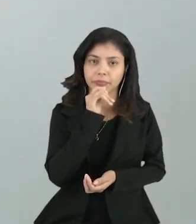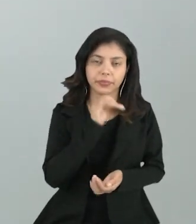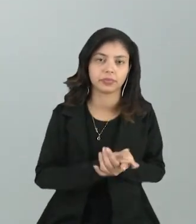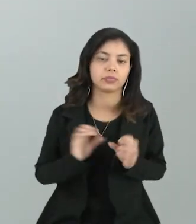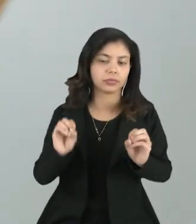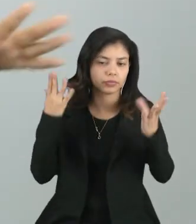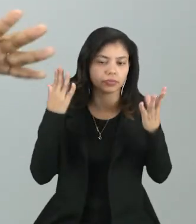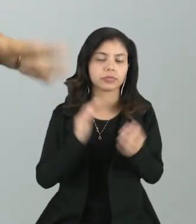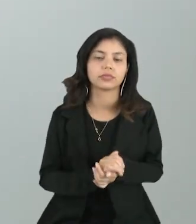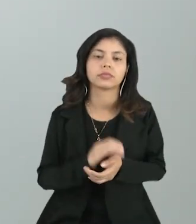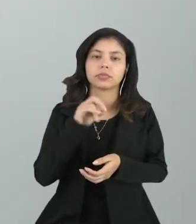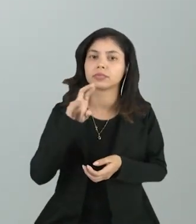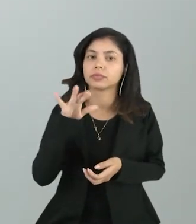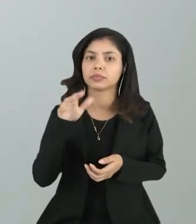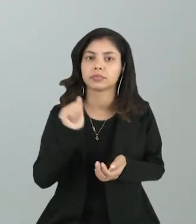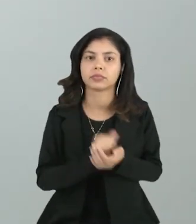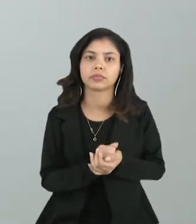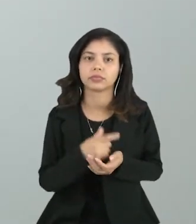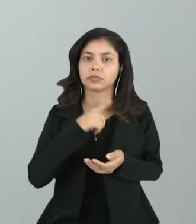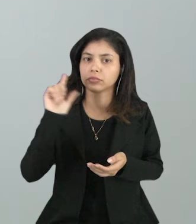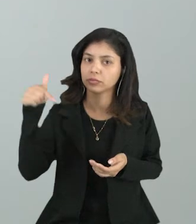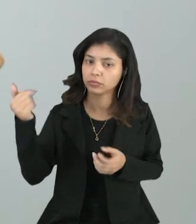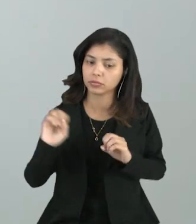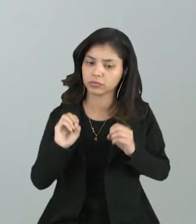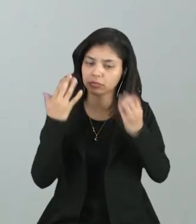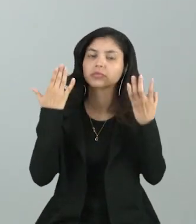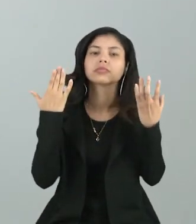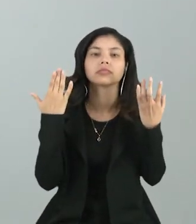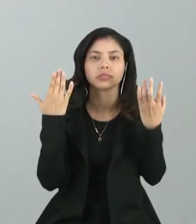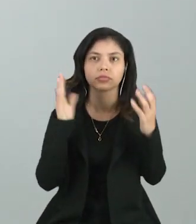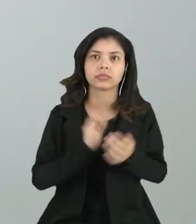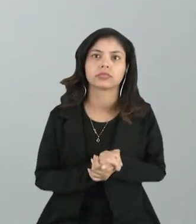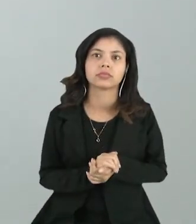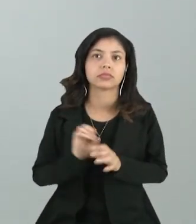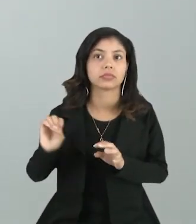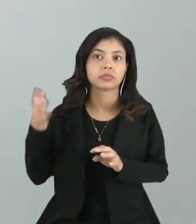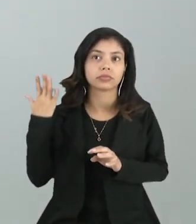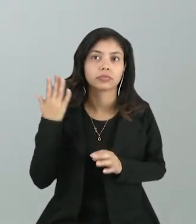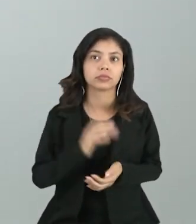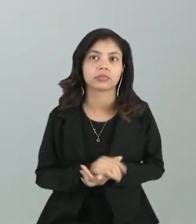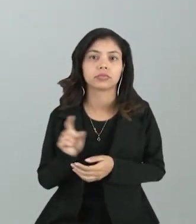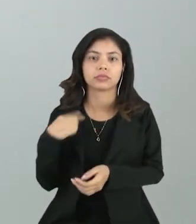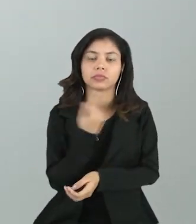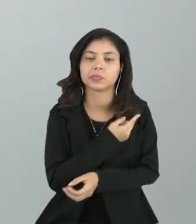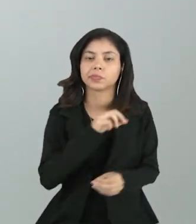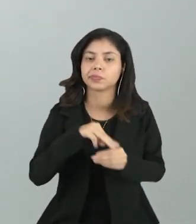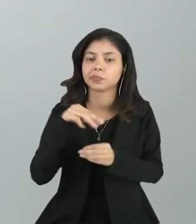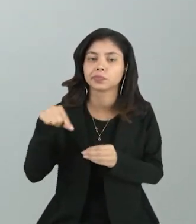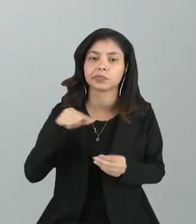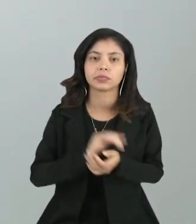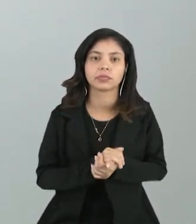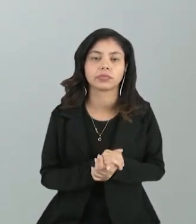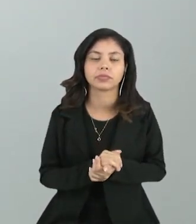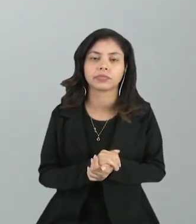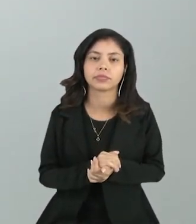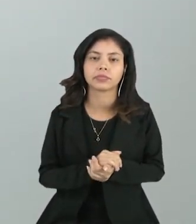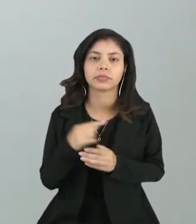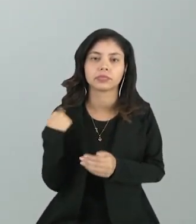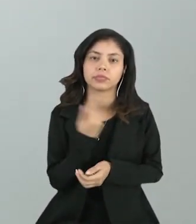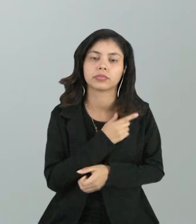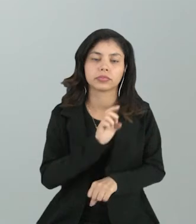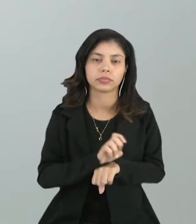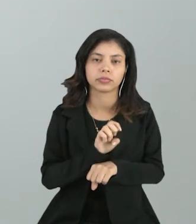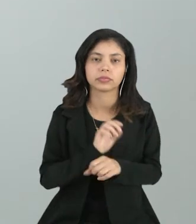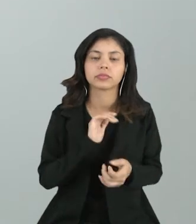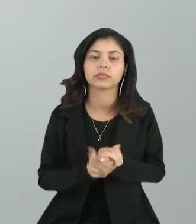desse festival de abacaxi, existem outros festivais que ocorrem no nosso município, no nosso